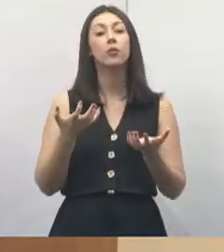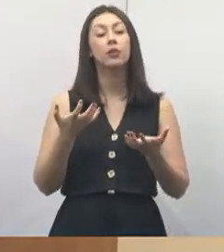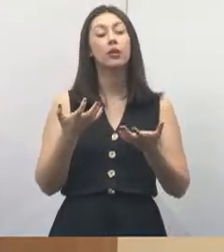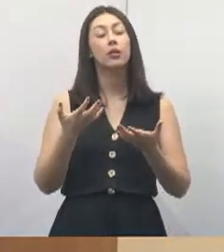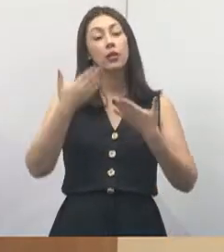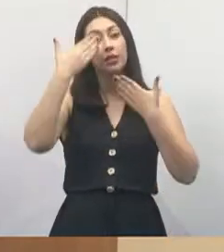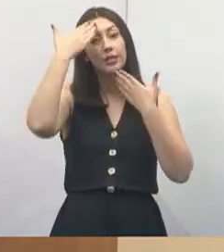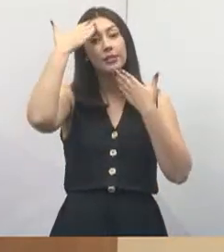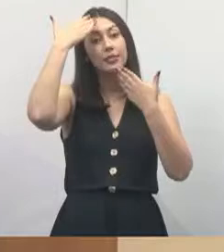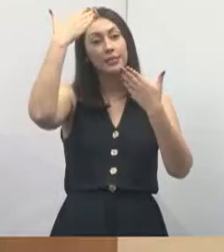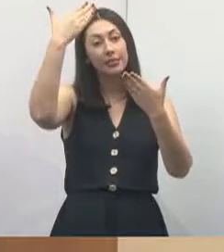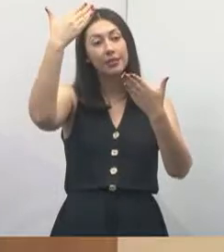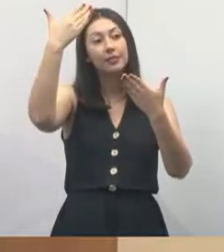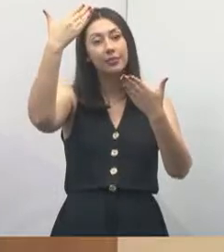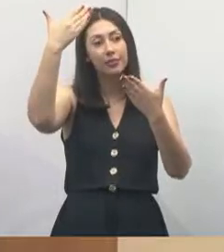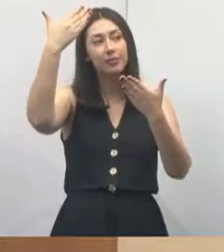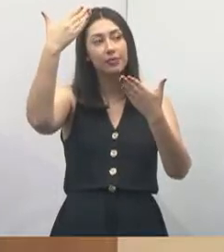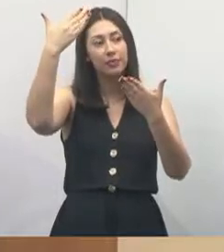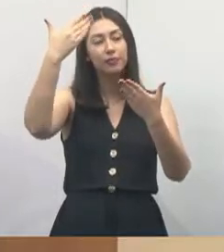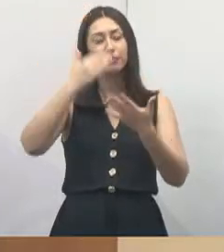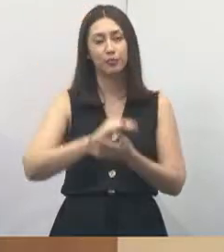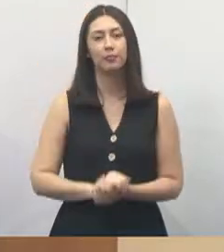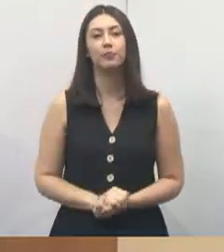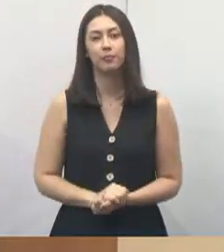agradecer primeiramente, né, a